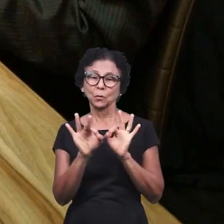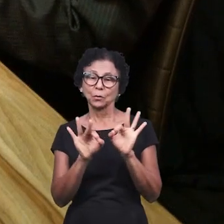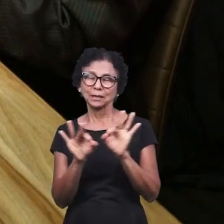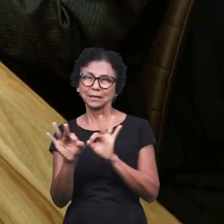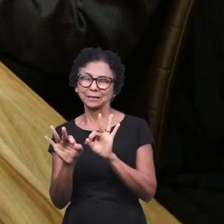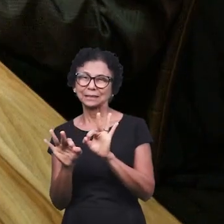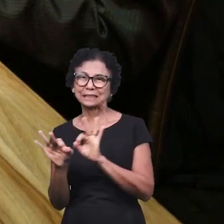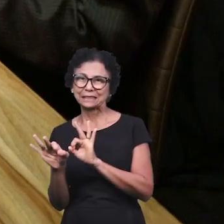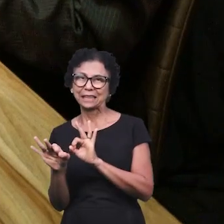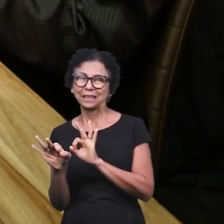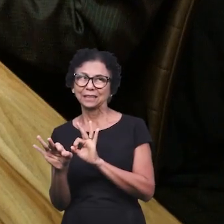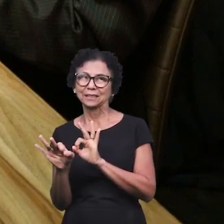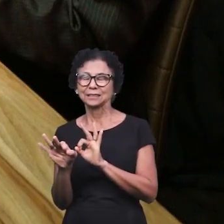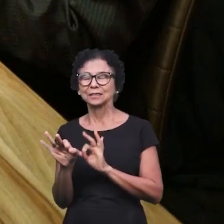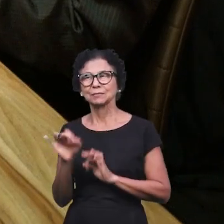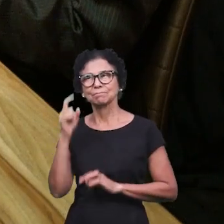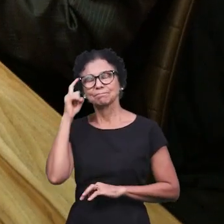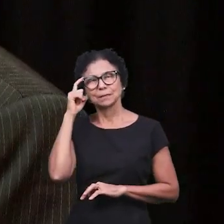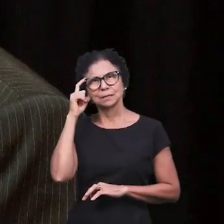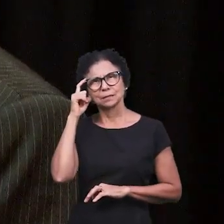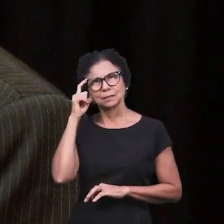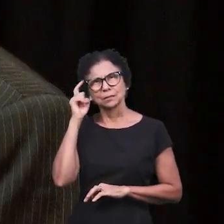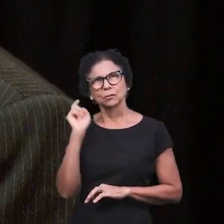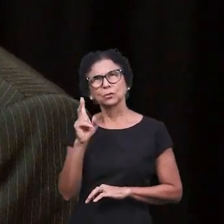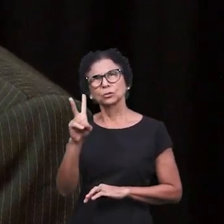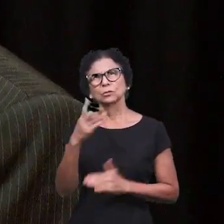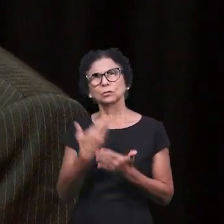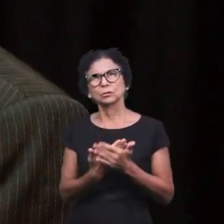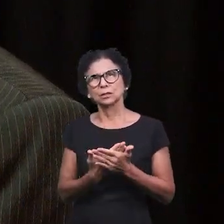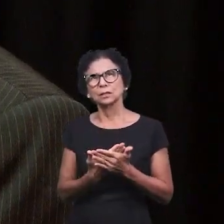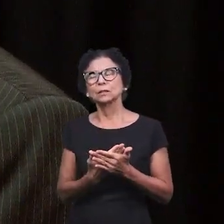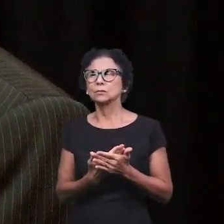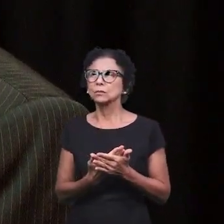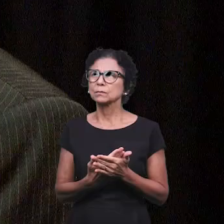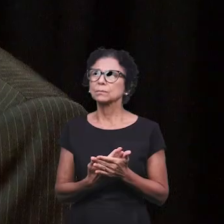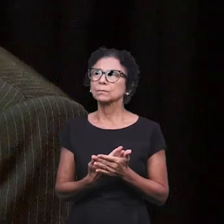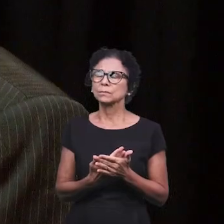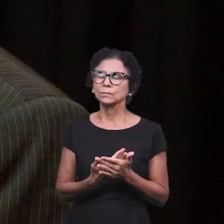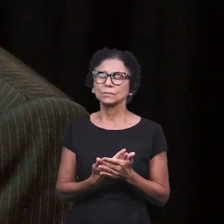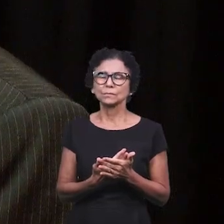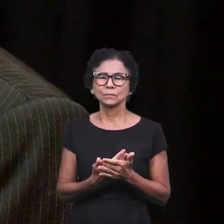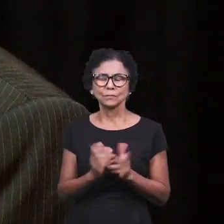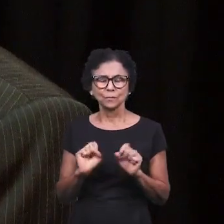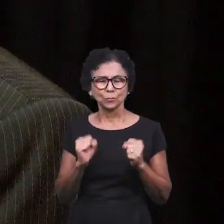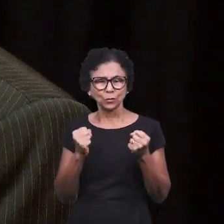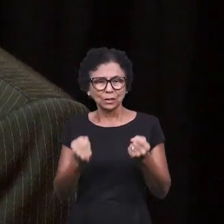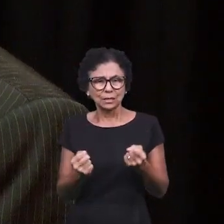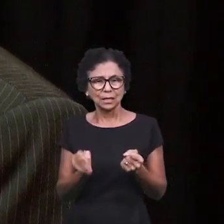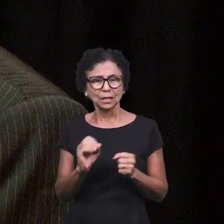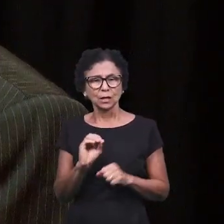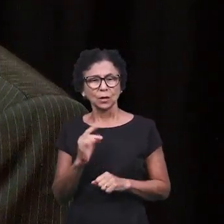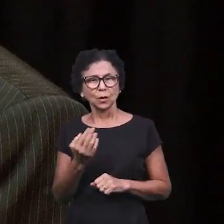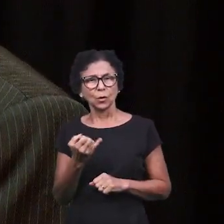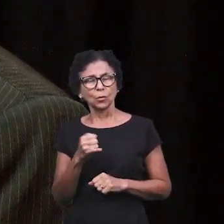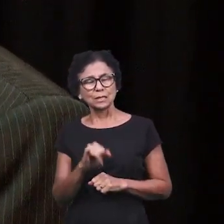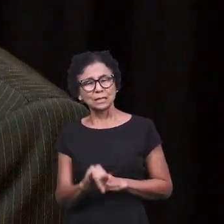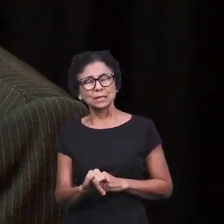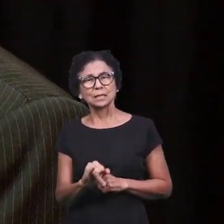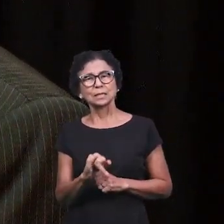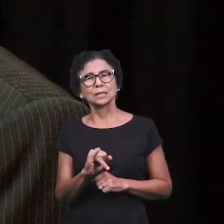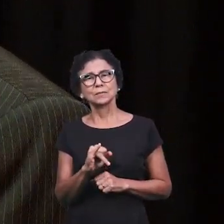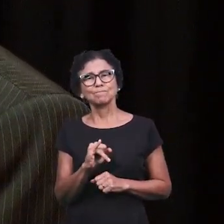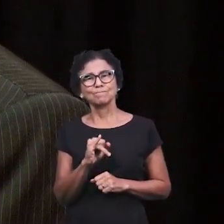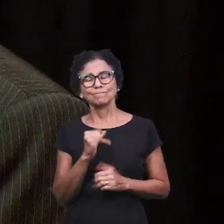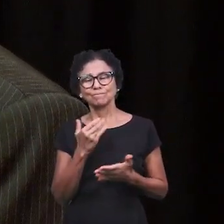consegue exatamente saber se de fato ele continua firme nos estudos, continua ali perseverando